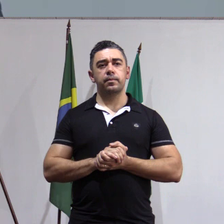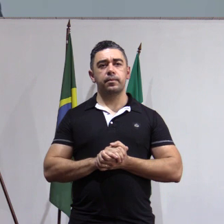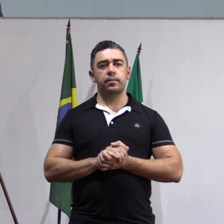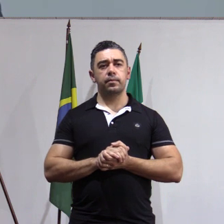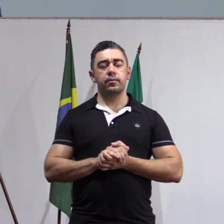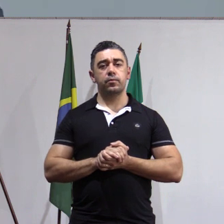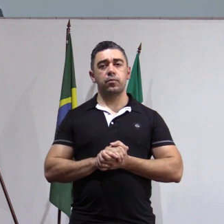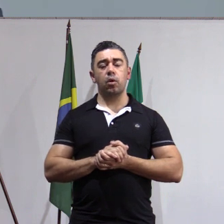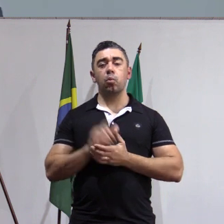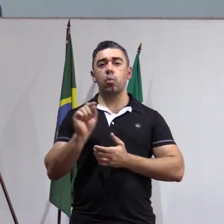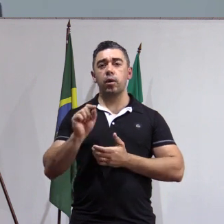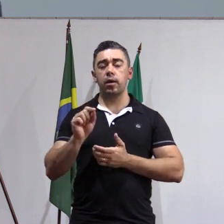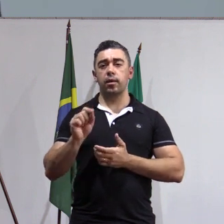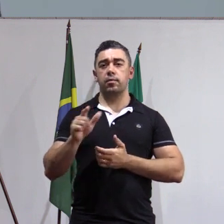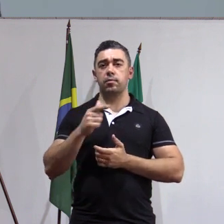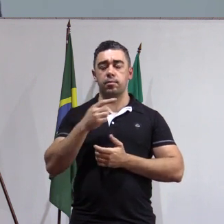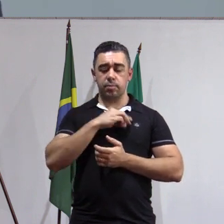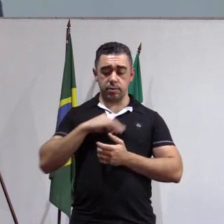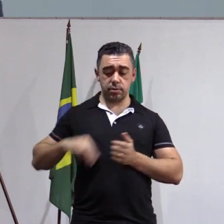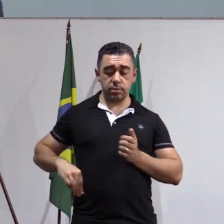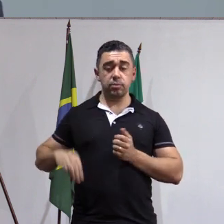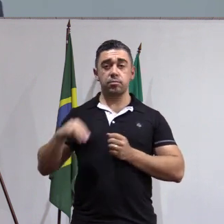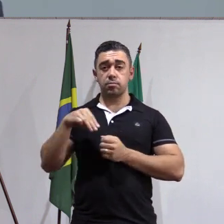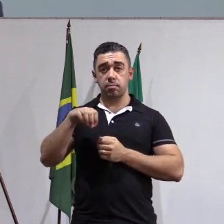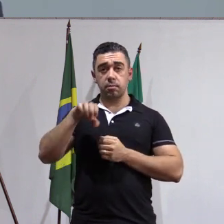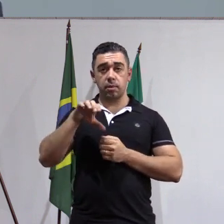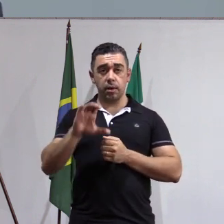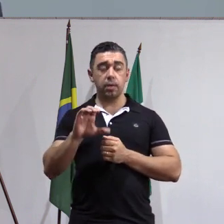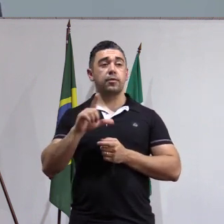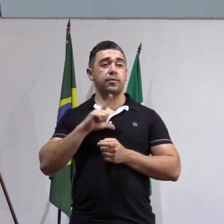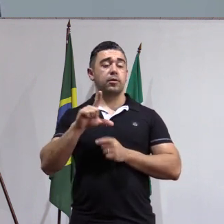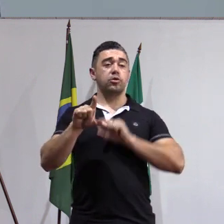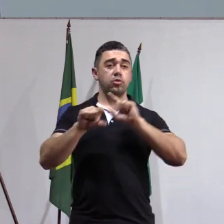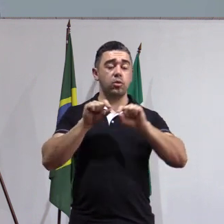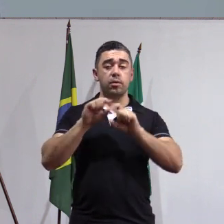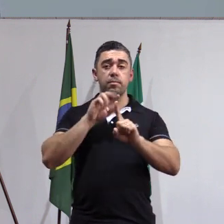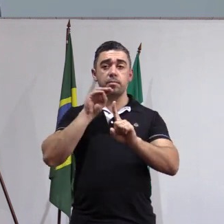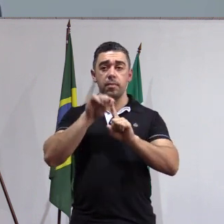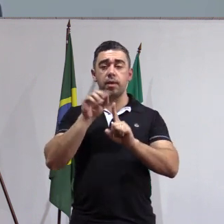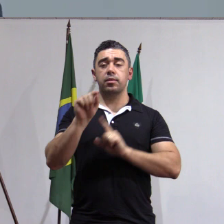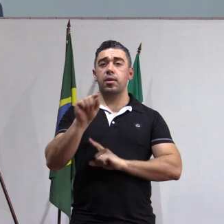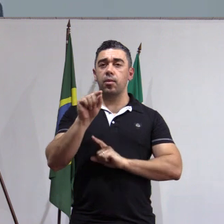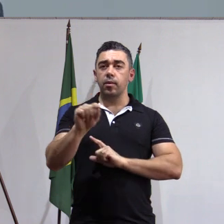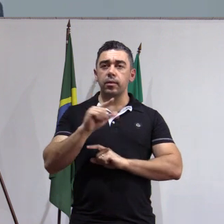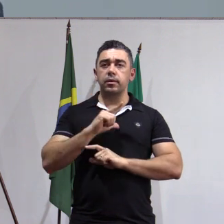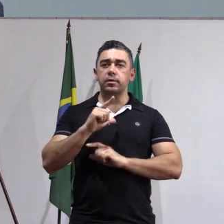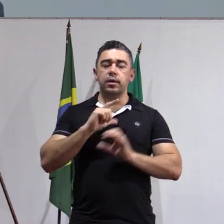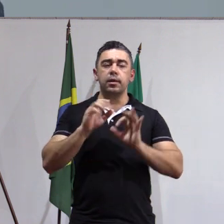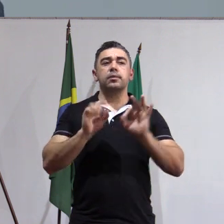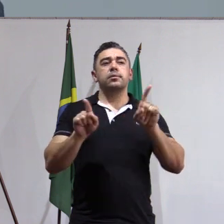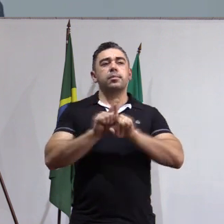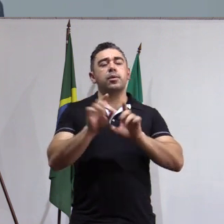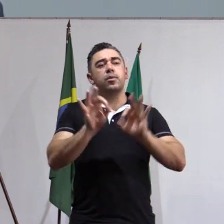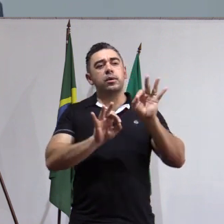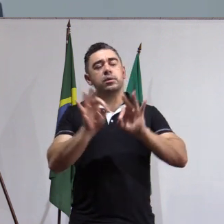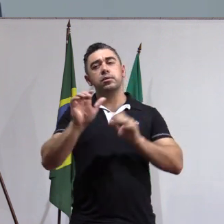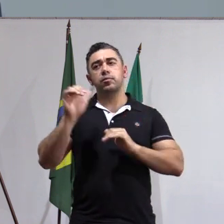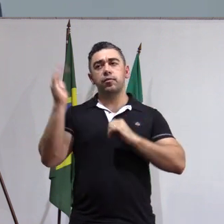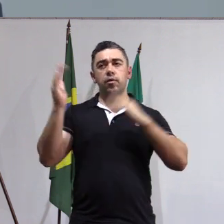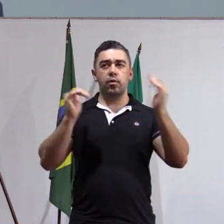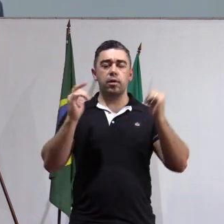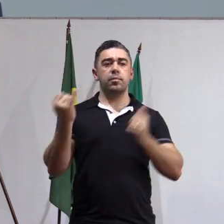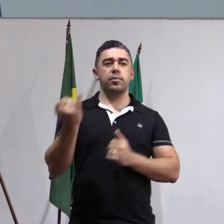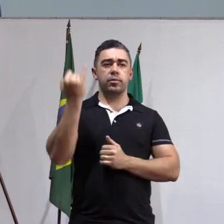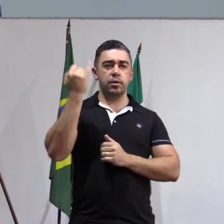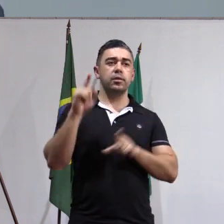Estado da Educação irá estabelecer metas e indicadores de governança para as ilhas e organizações sociais participantes, bem